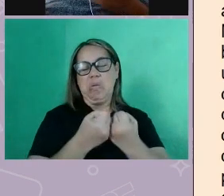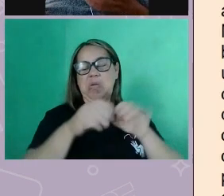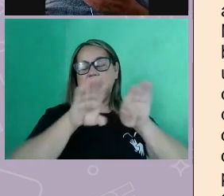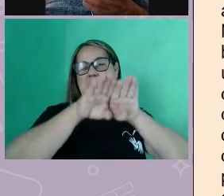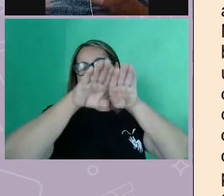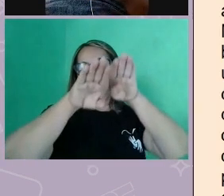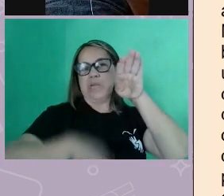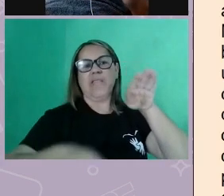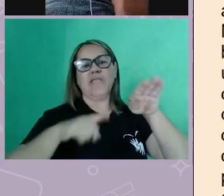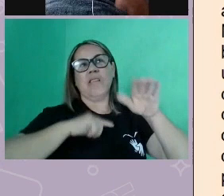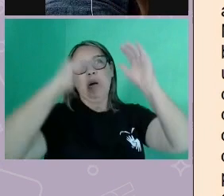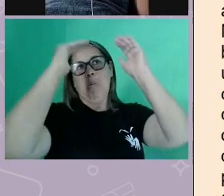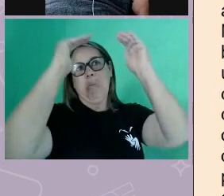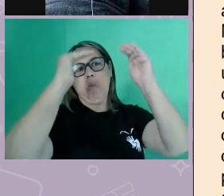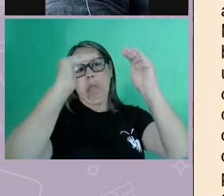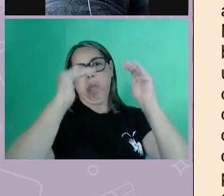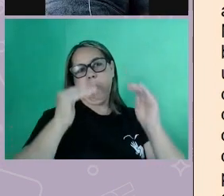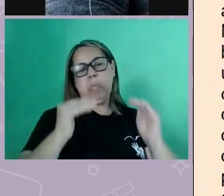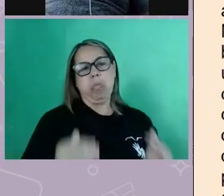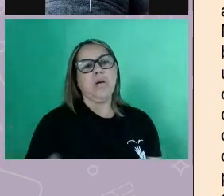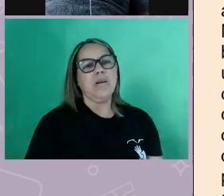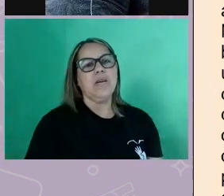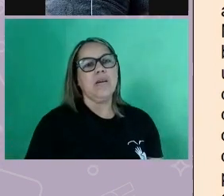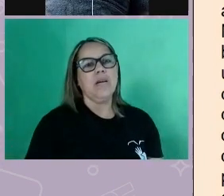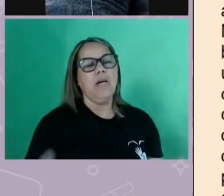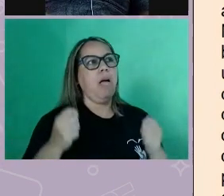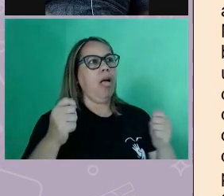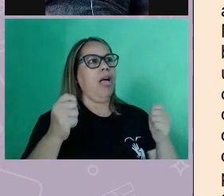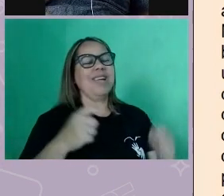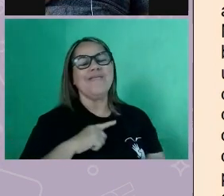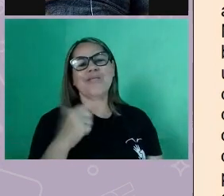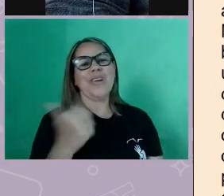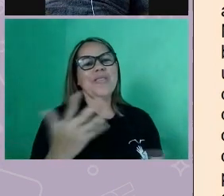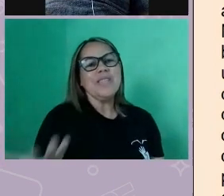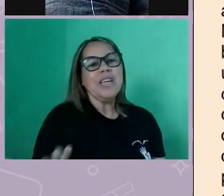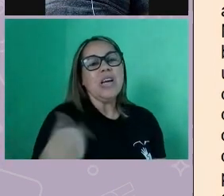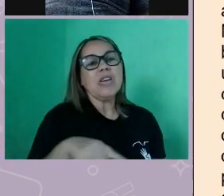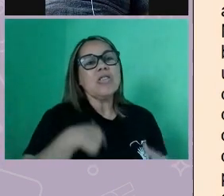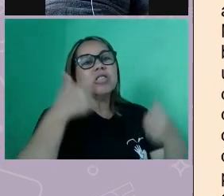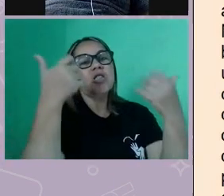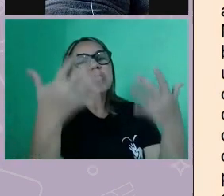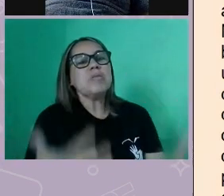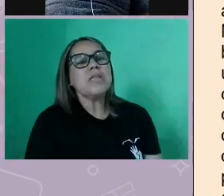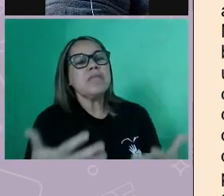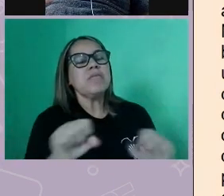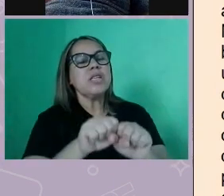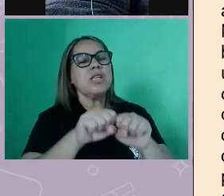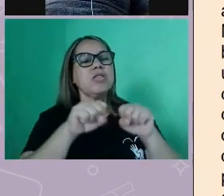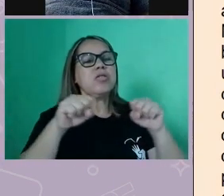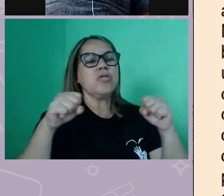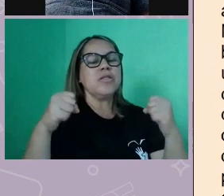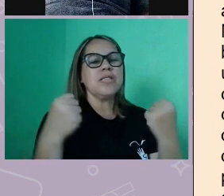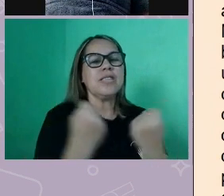hierarquizada e com pouca mobilidade social de fato é o que a gente chama de sociedade estamental